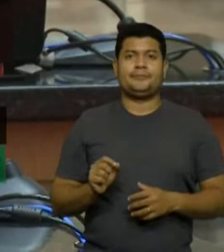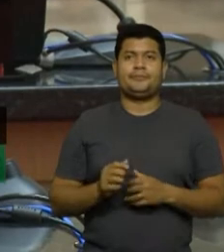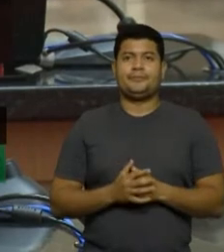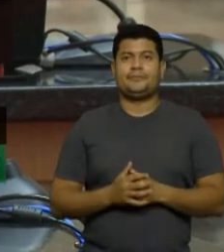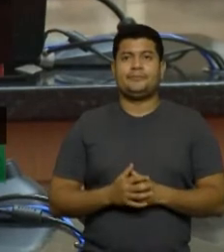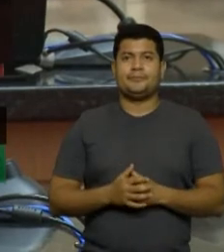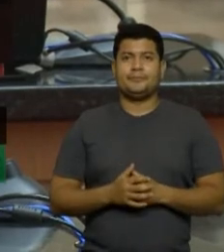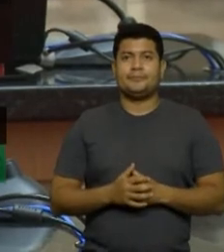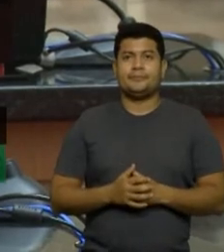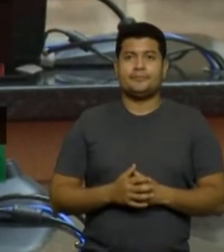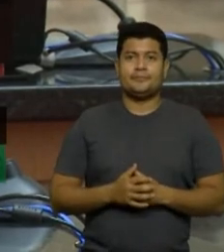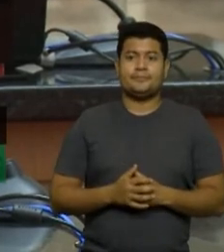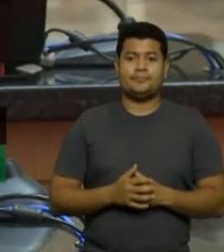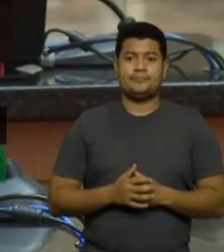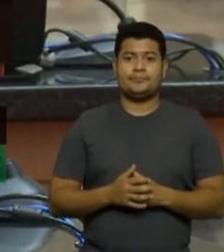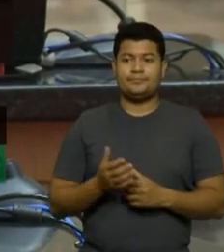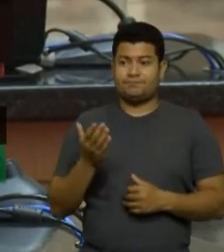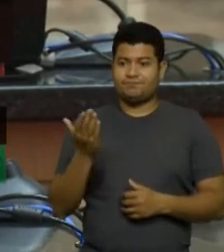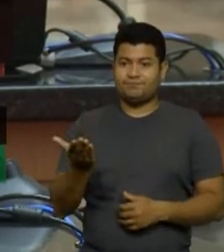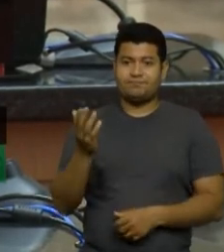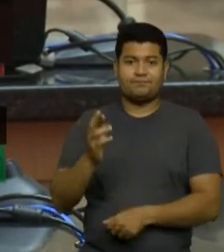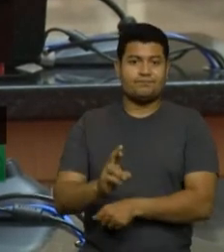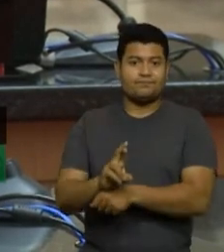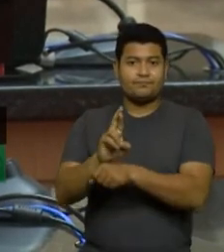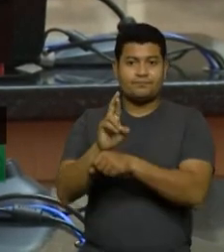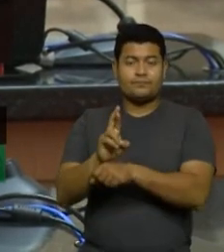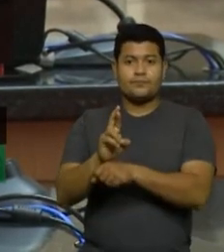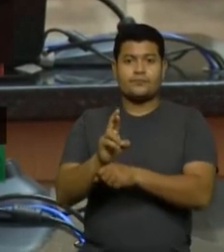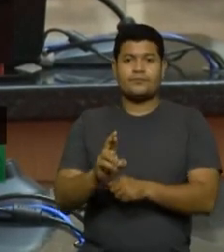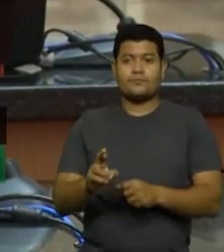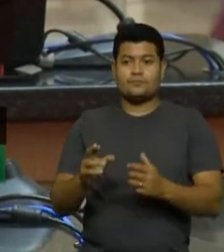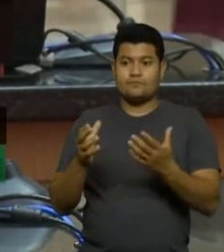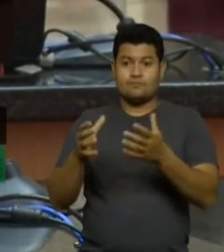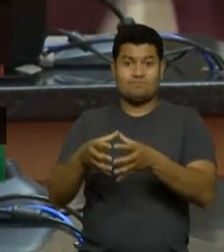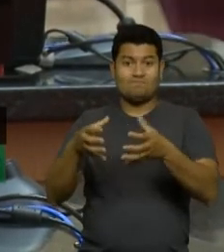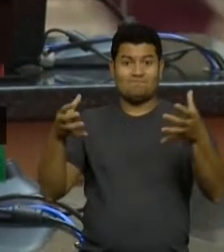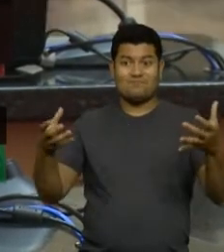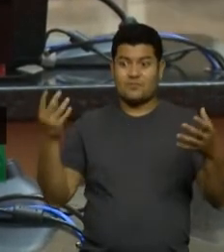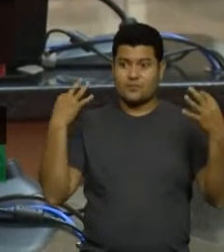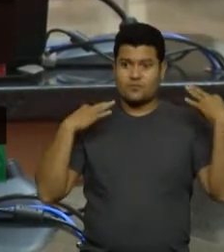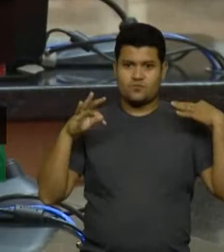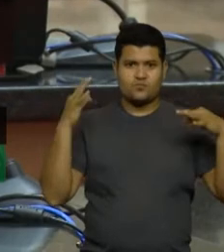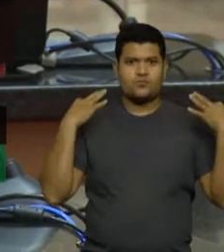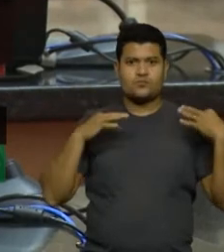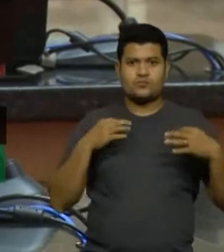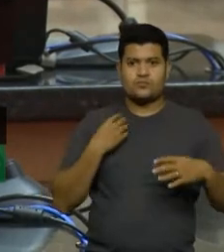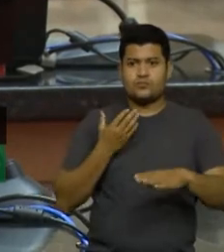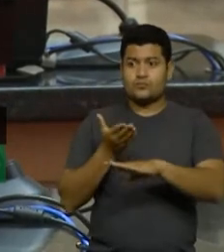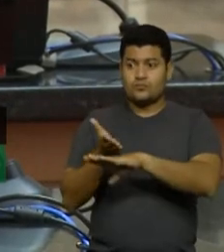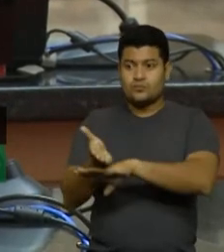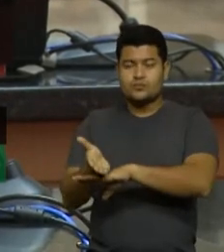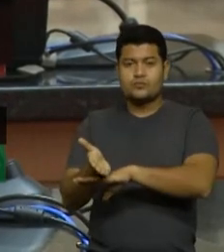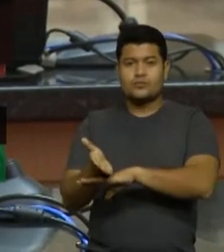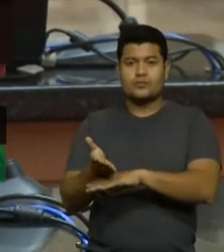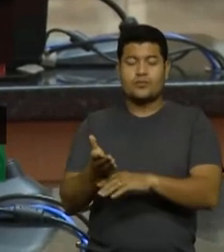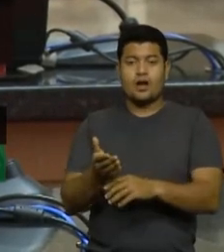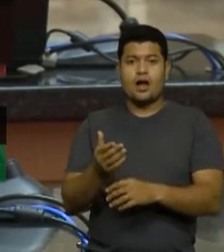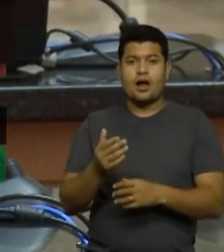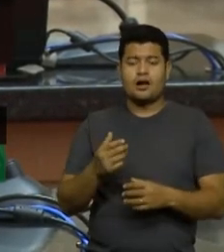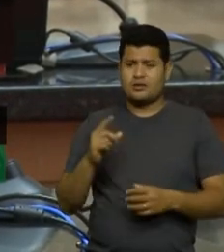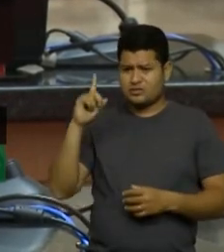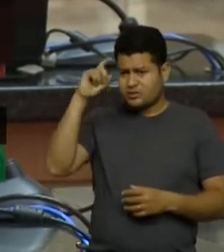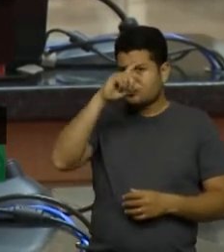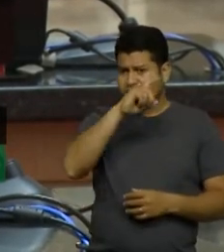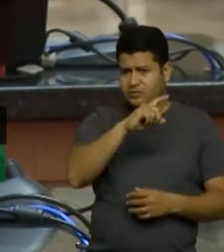é aquilo que representa uma grande atração para o turismo. Difícil de a gente ver isso no interior do nosso estado, quando a